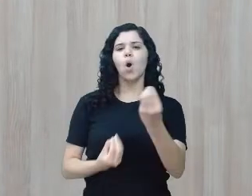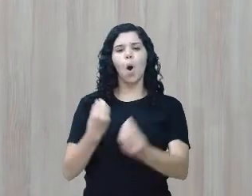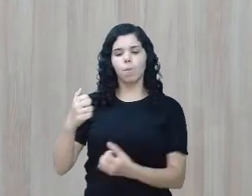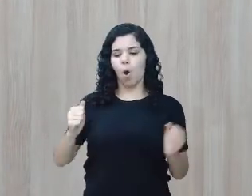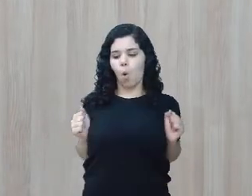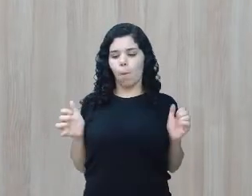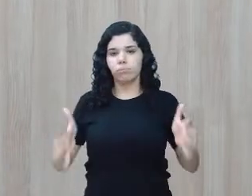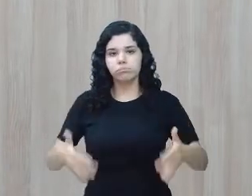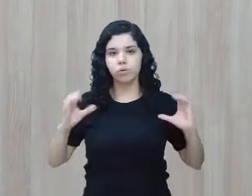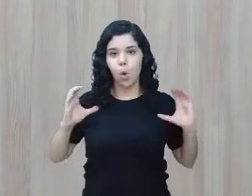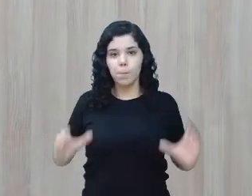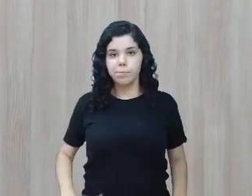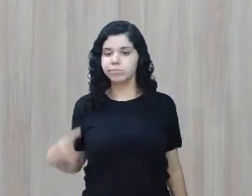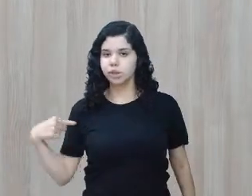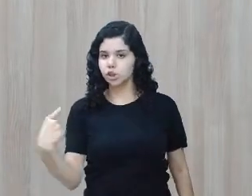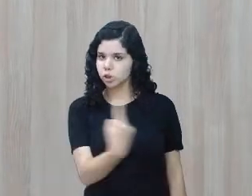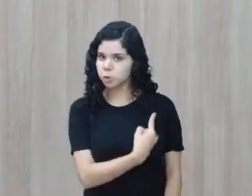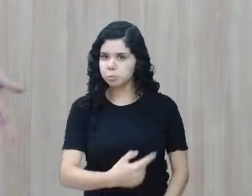qual tem sido a nossa luta.